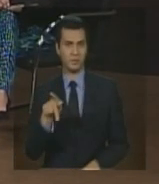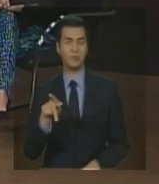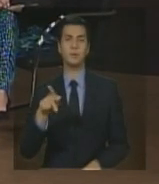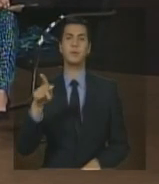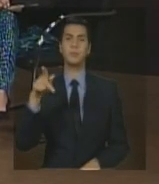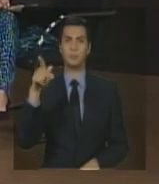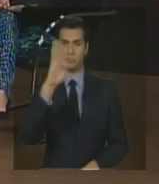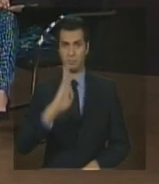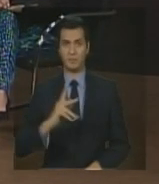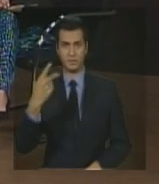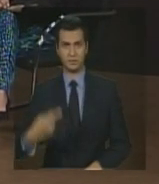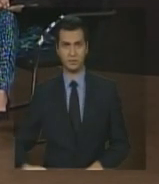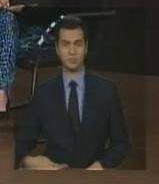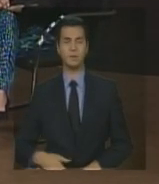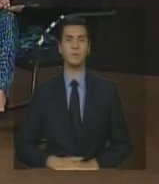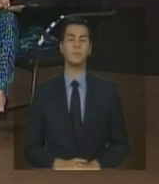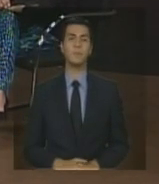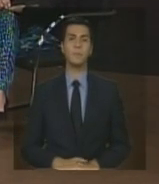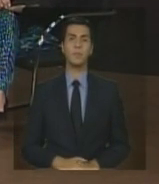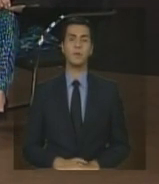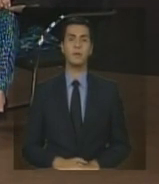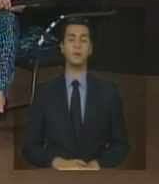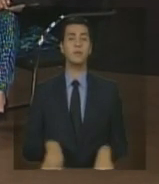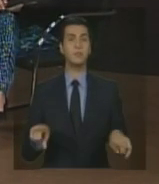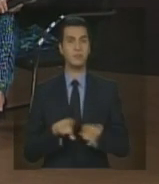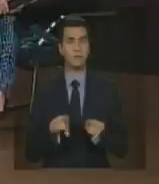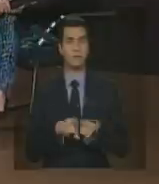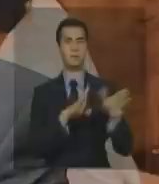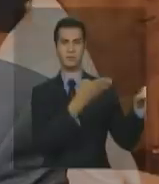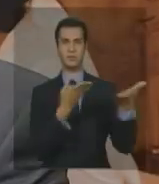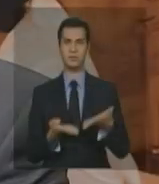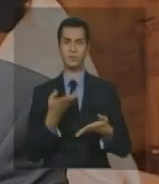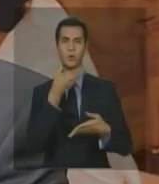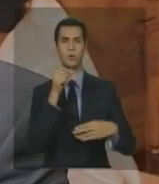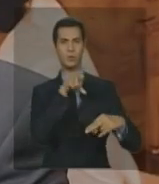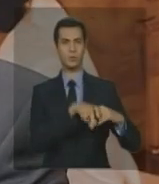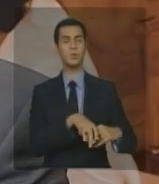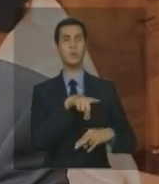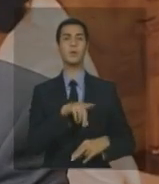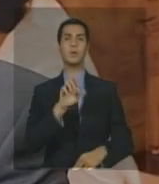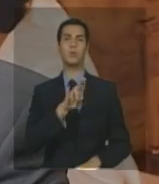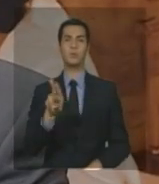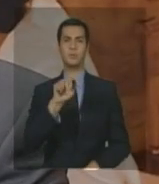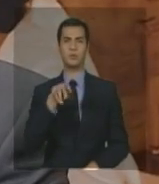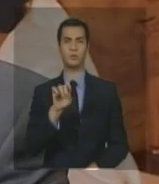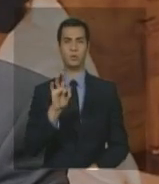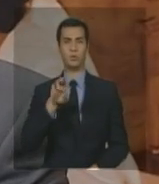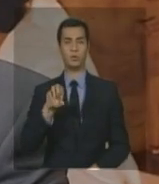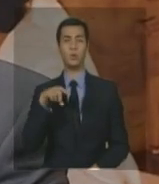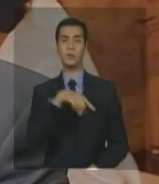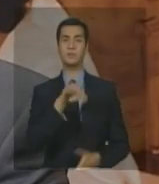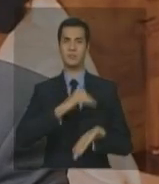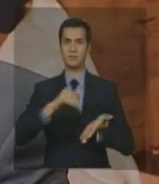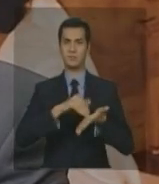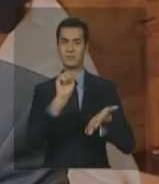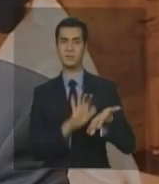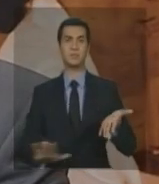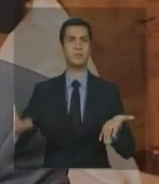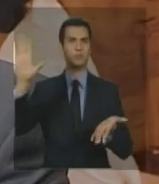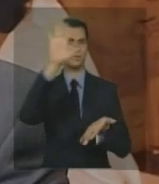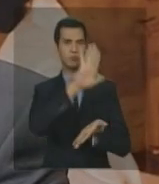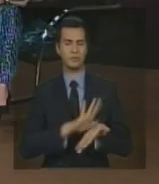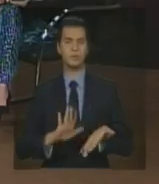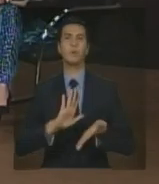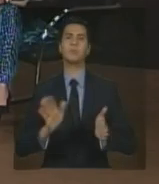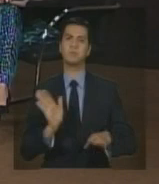e Profissionalizante de Pessoas com Deficiência do Brasil, e Antônio José Ferreira, secretário nacional da Secretaria Nacional